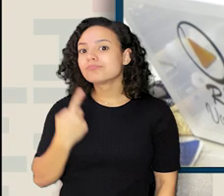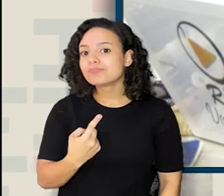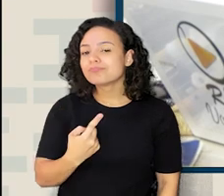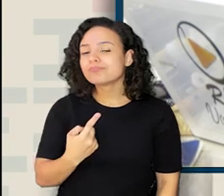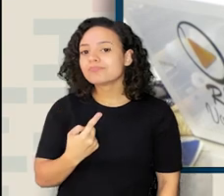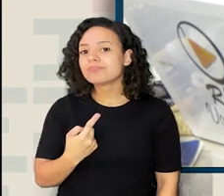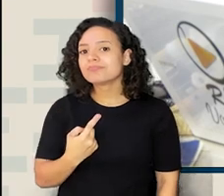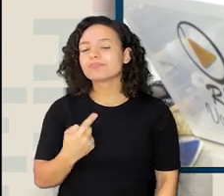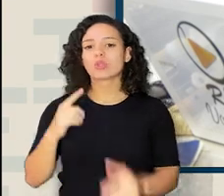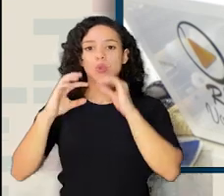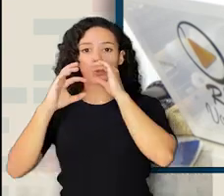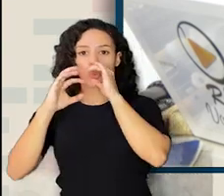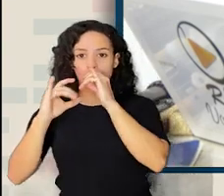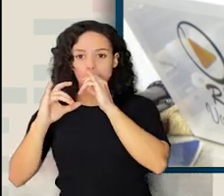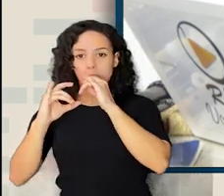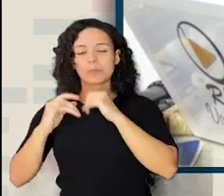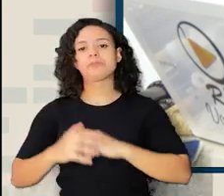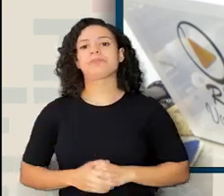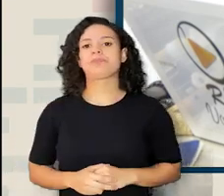aqui.